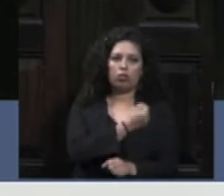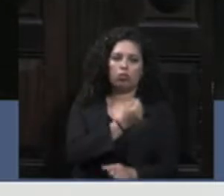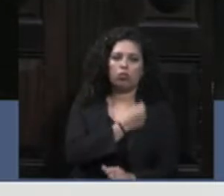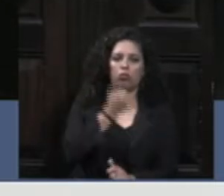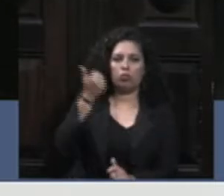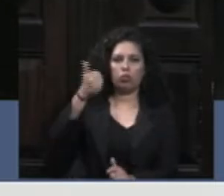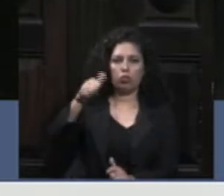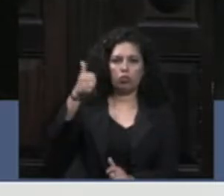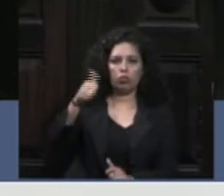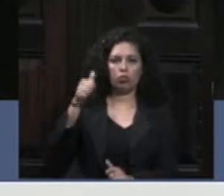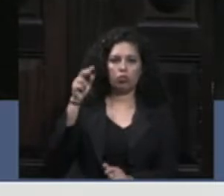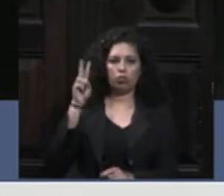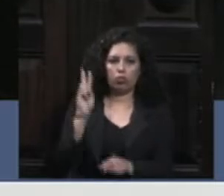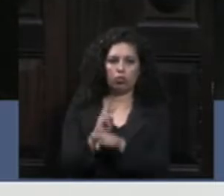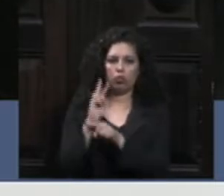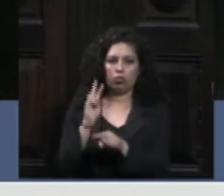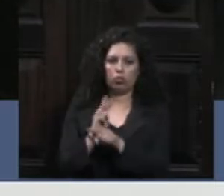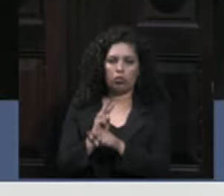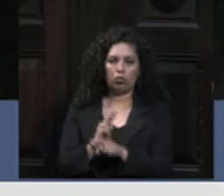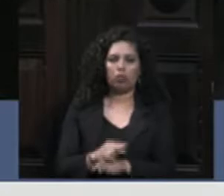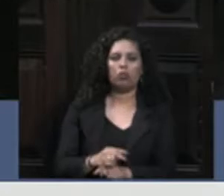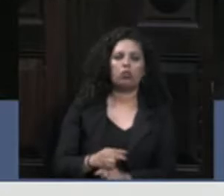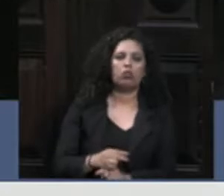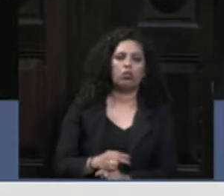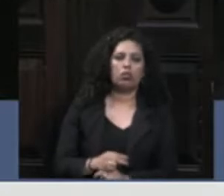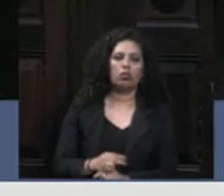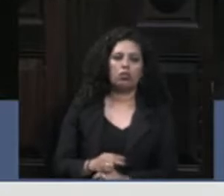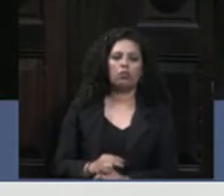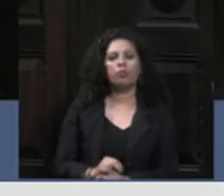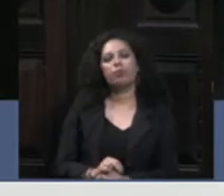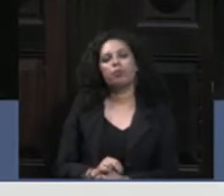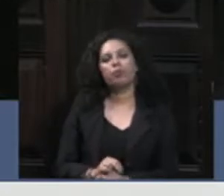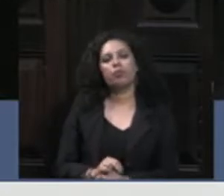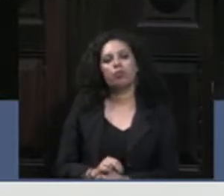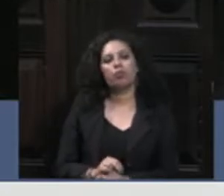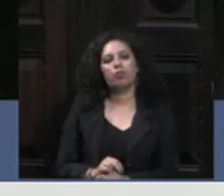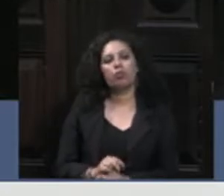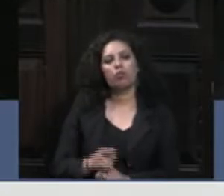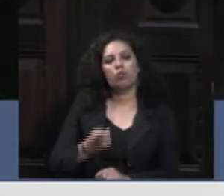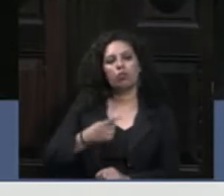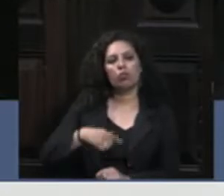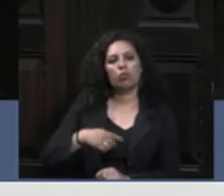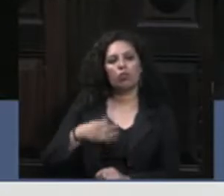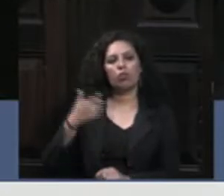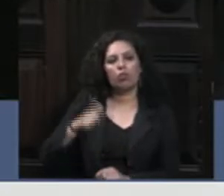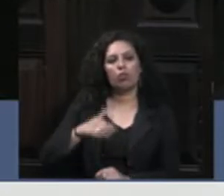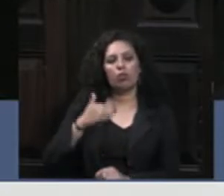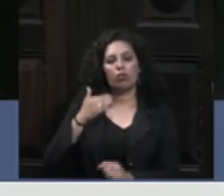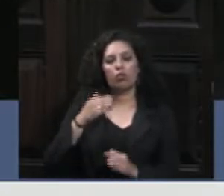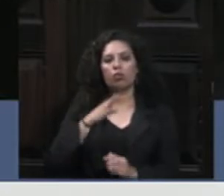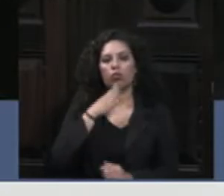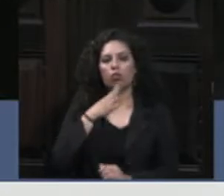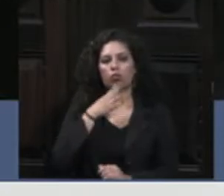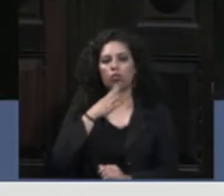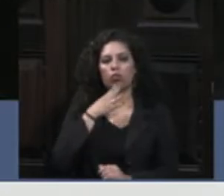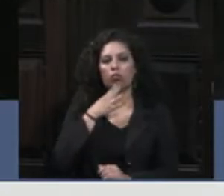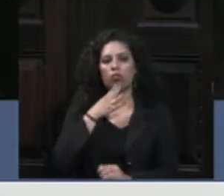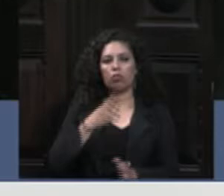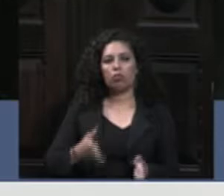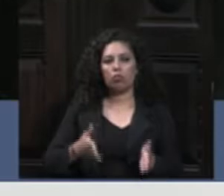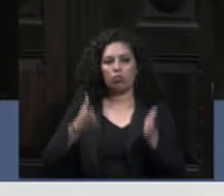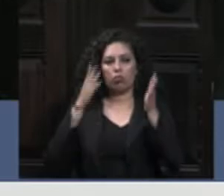preservação, o pavilhão 11 do SEASA, mais conhecido como pavilhão da